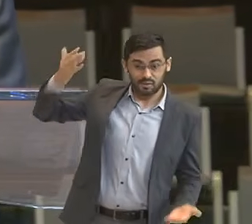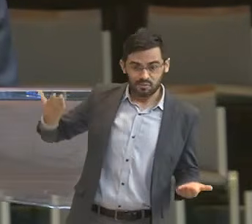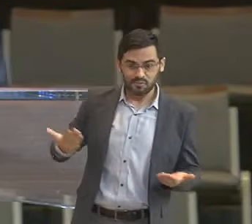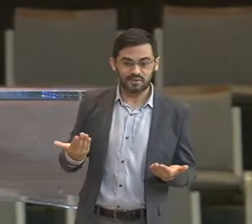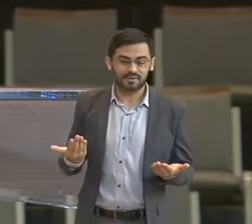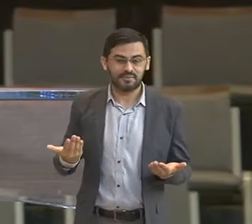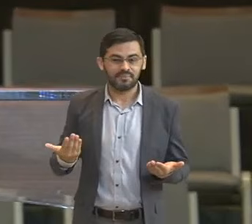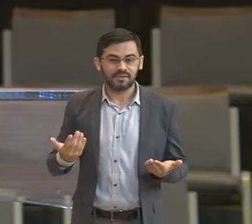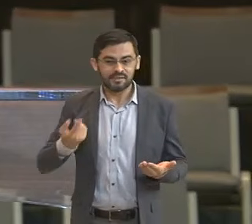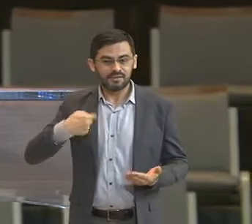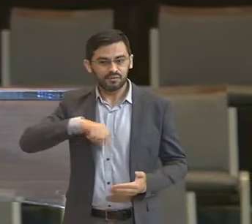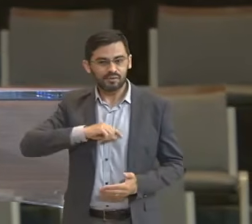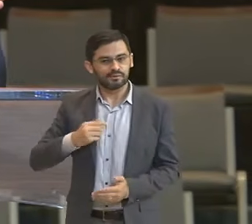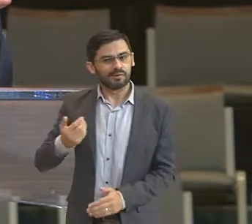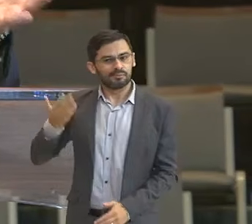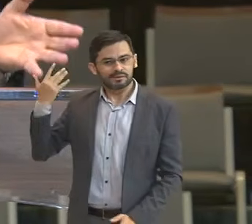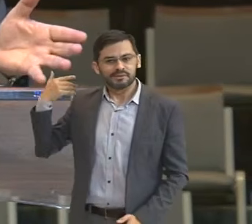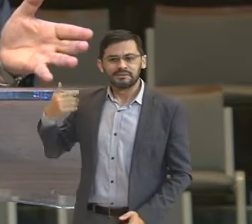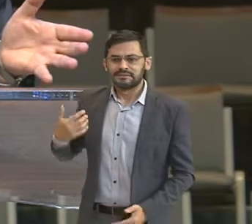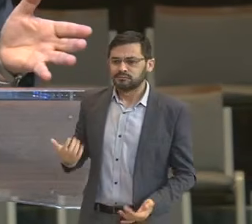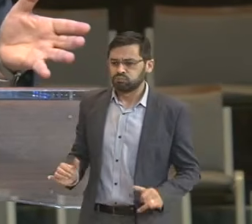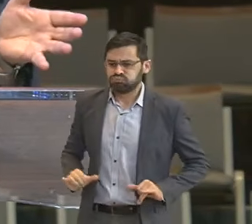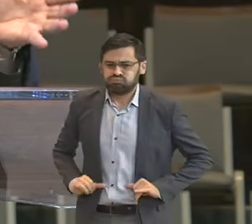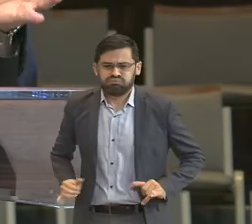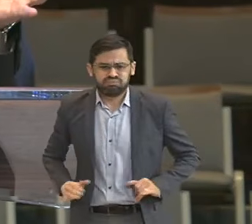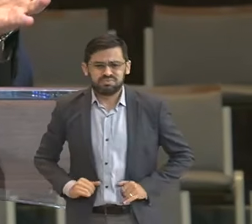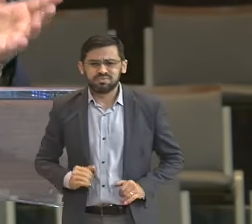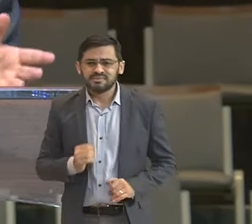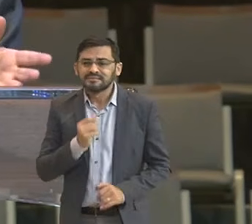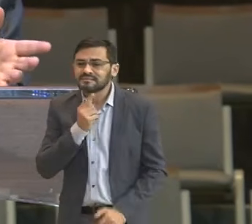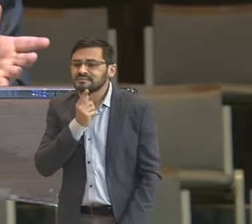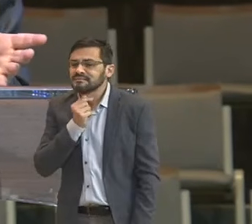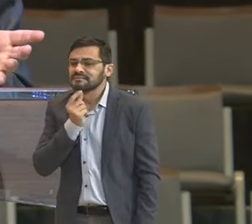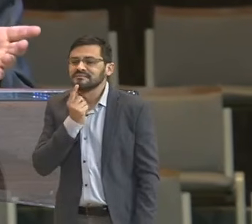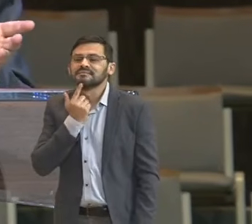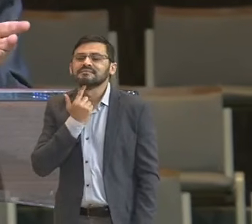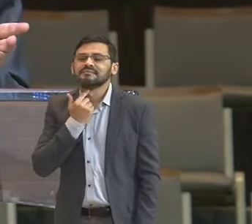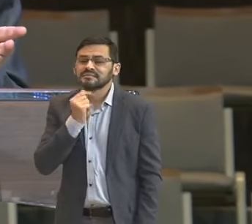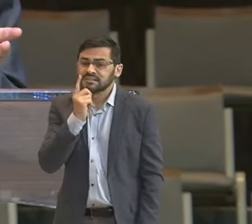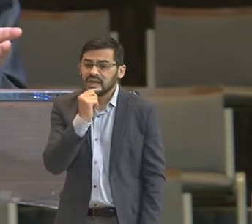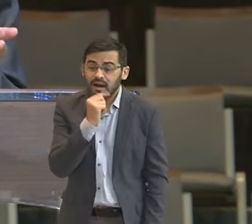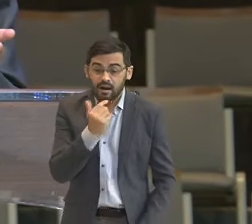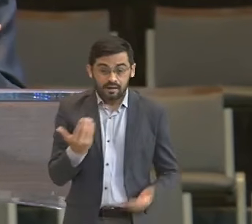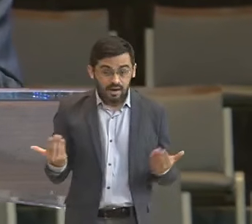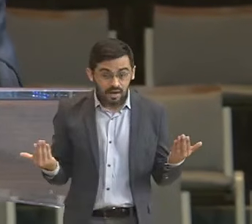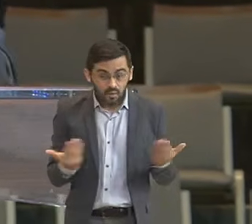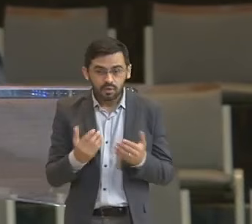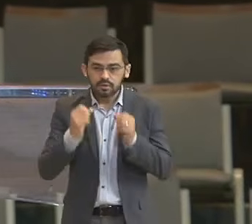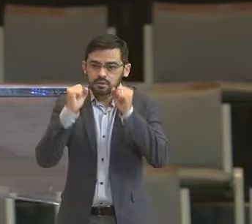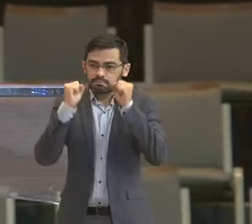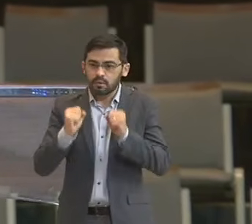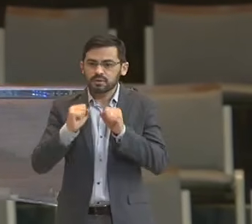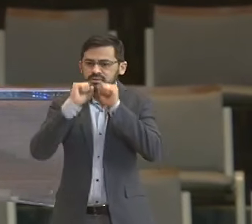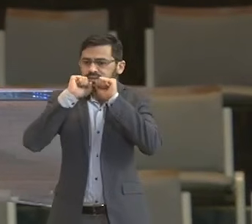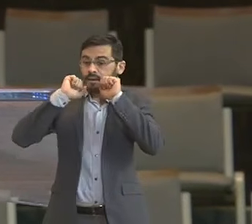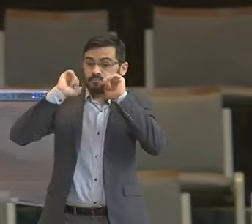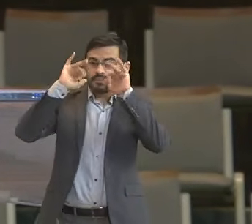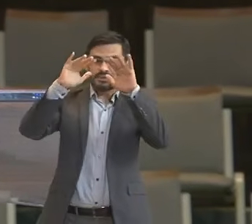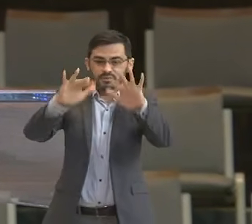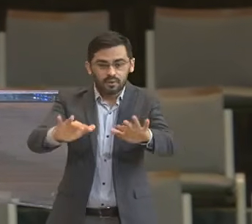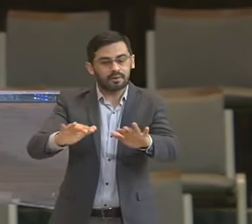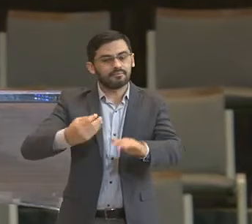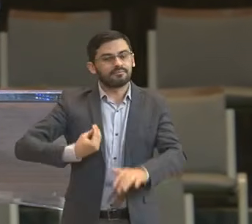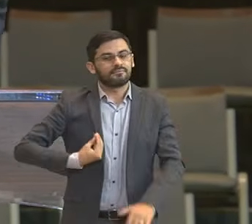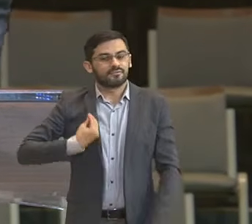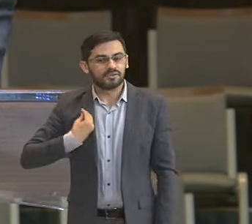ser aquele que está no deserto, morrendo de sede, para ser aquele que pode abençoar